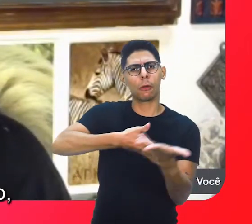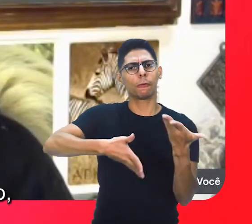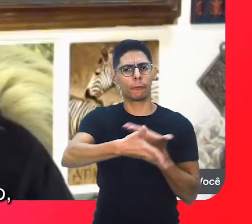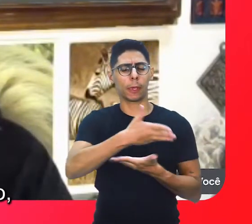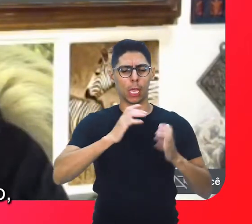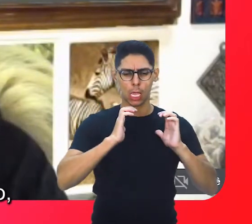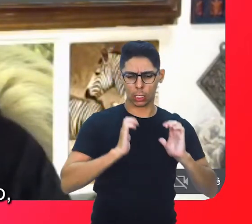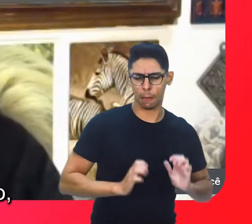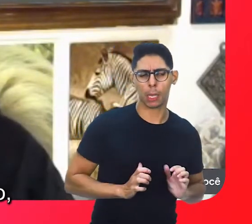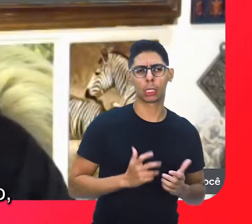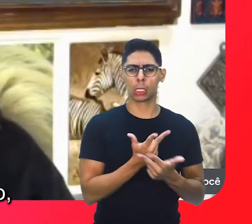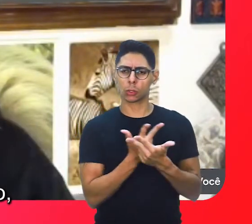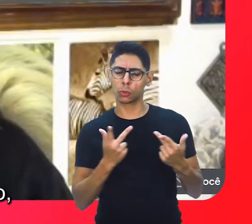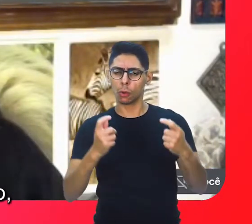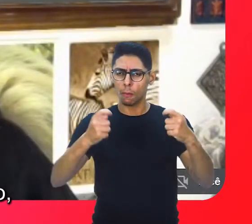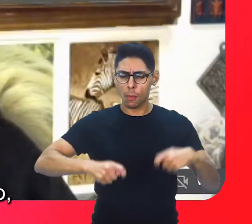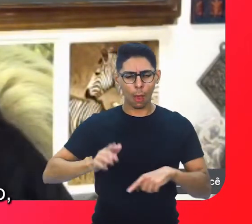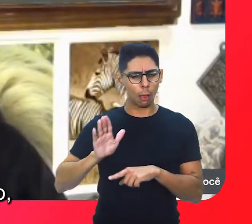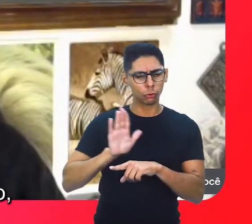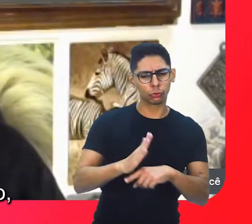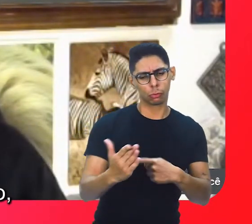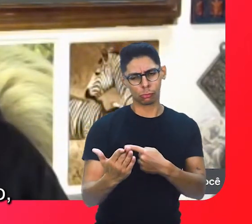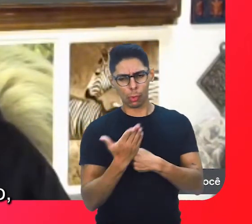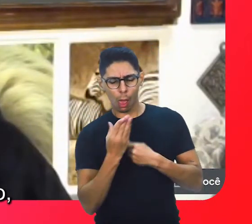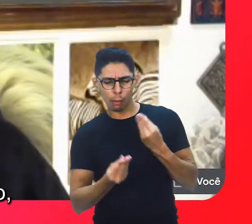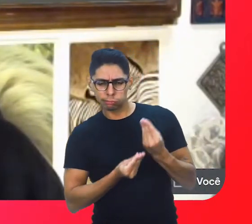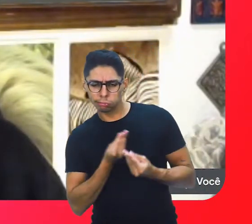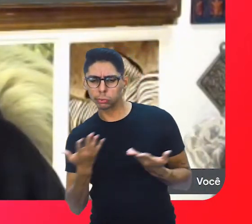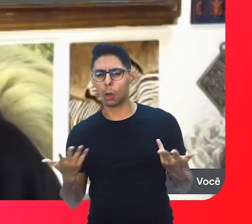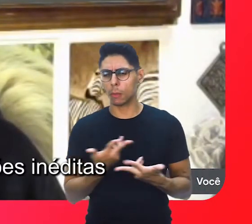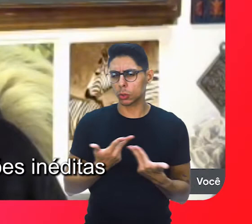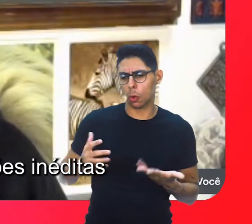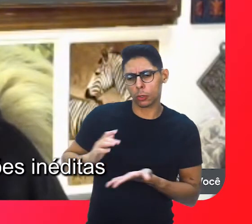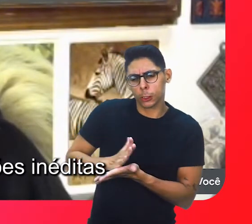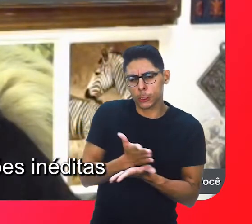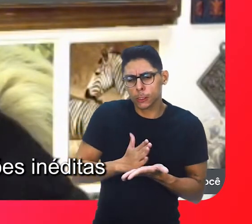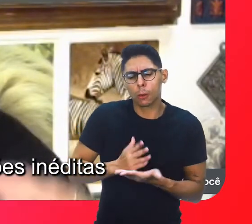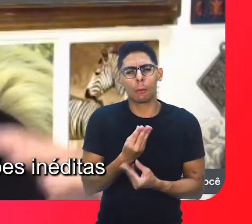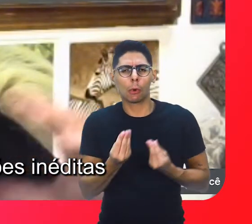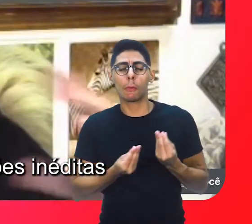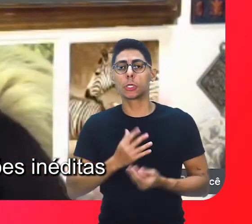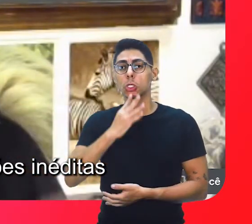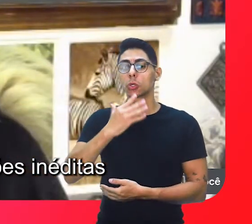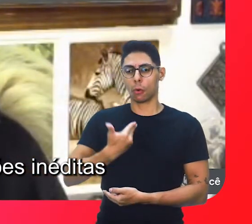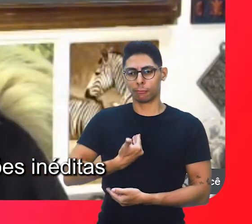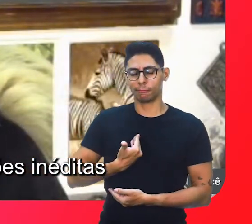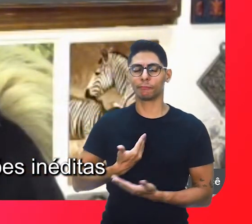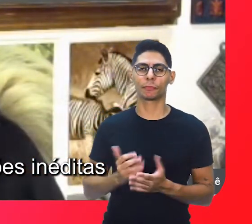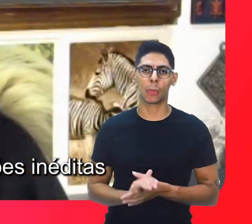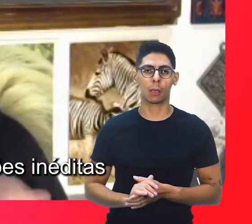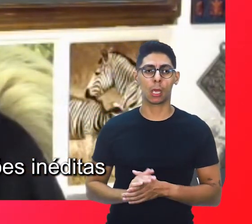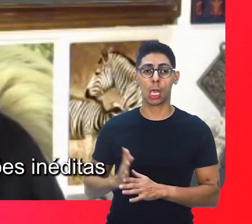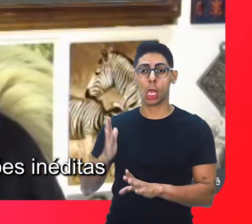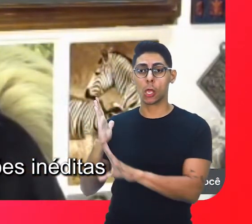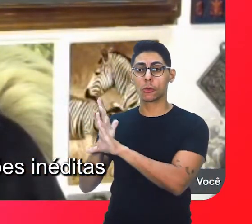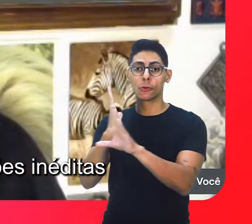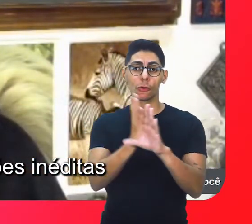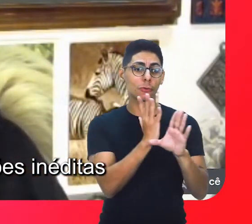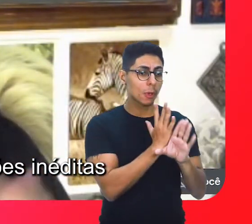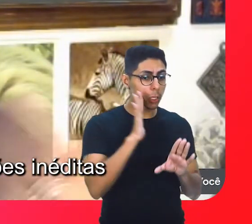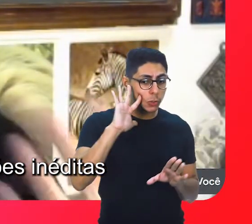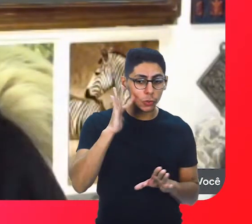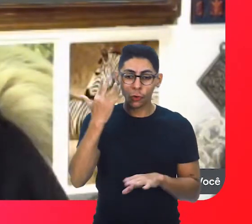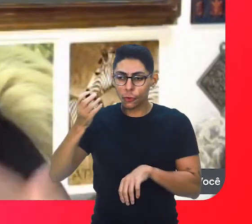posso ajudar, ser ajudado, no que eu incomodo, no que eu perturbo, no que eu sou perturbado, e encontrando soluções inéditas que